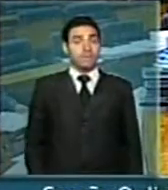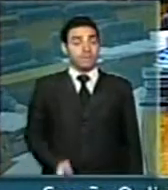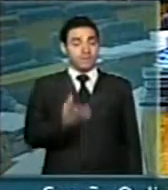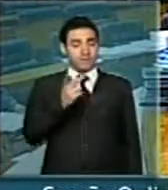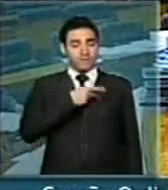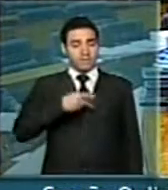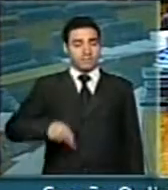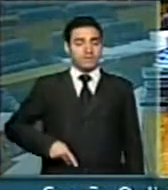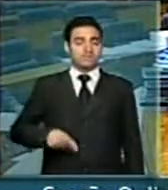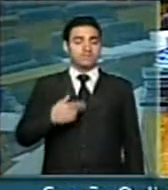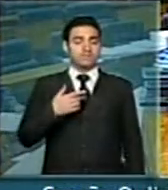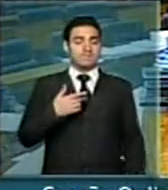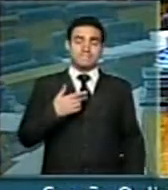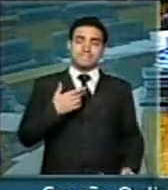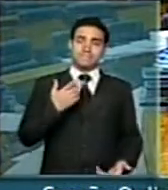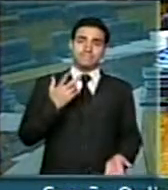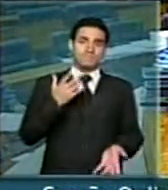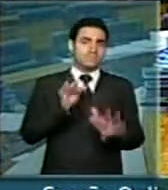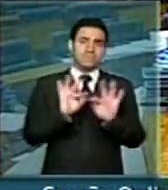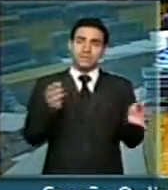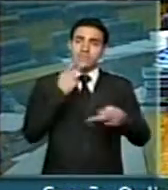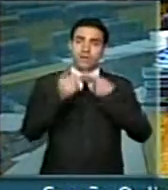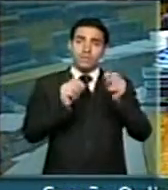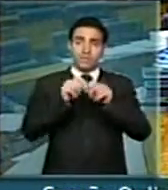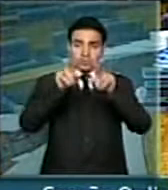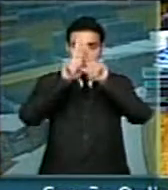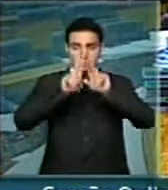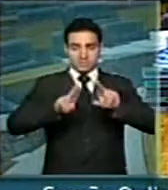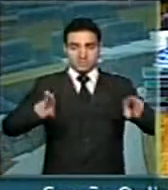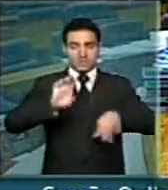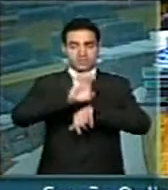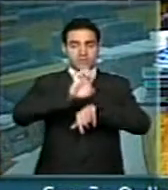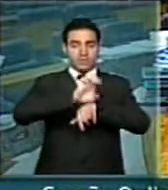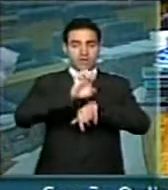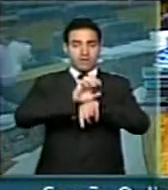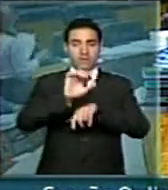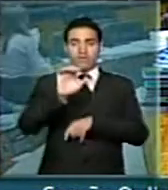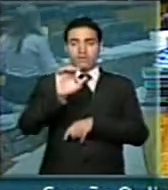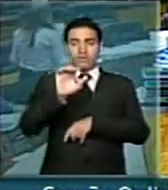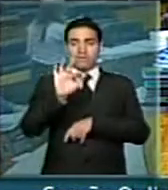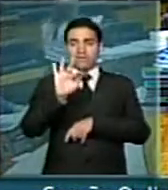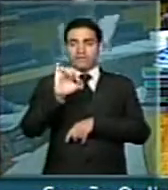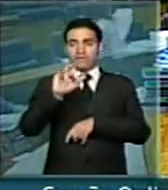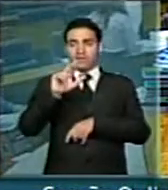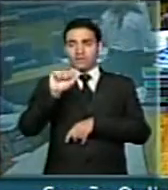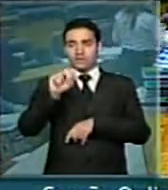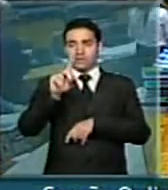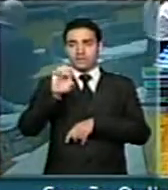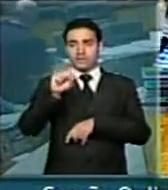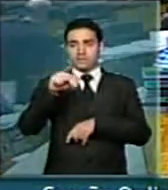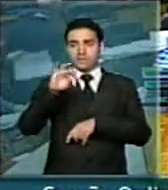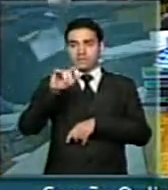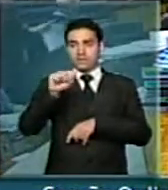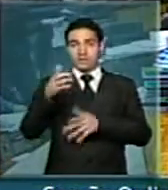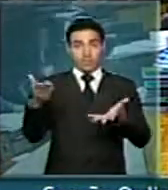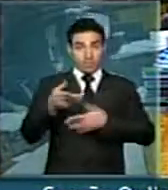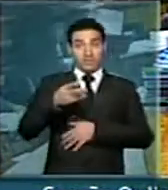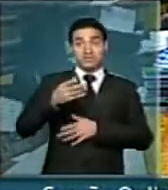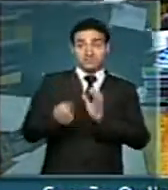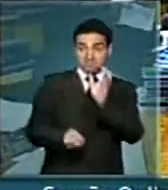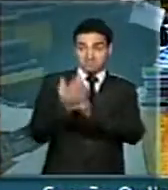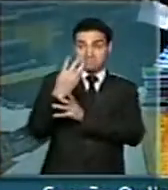Presidente, eu quero apenas registrar que a Universidade Estadual de Feira de Santana, a UFES, completa hoje 35 anos de